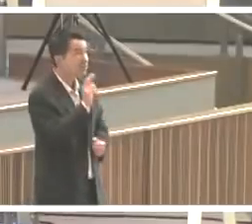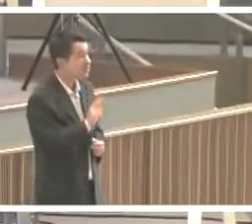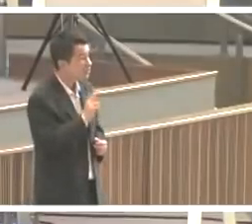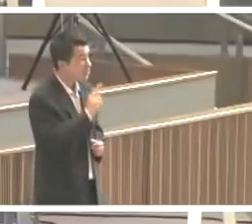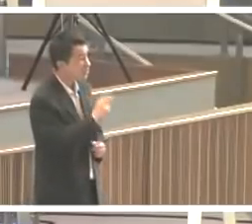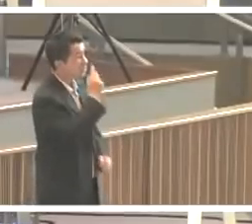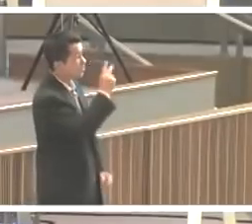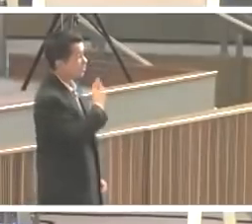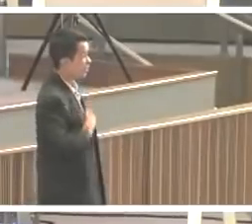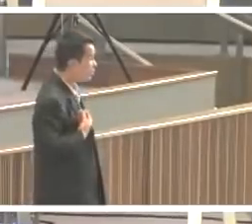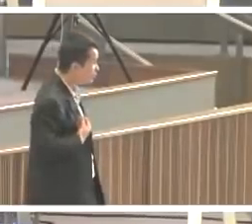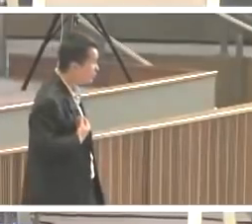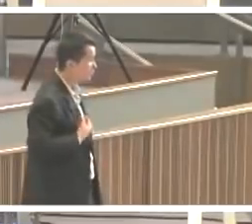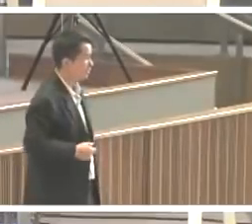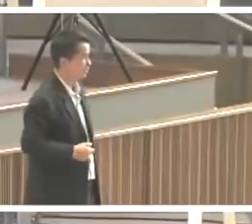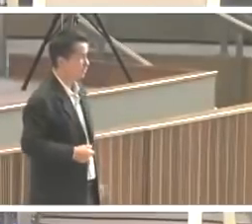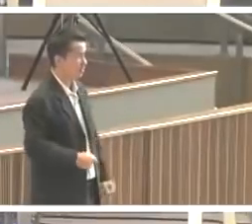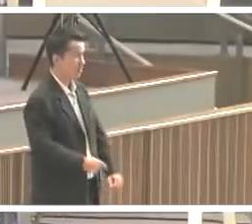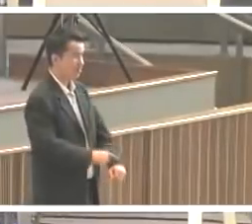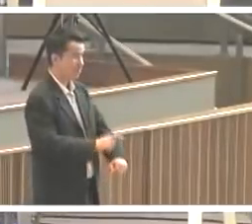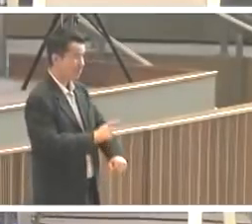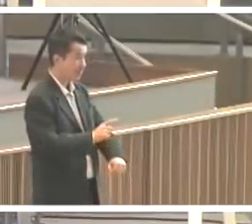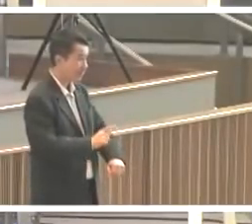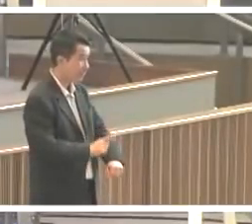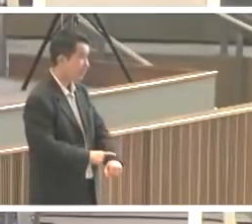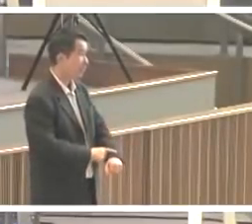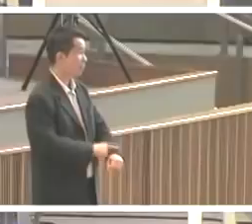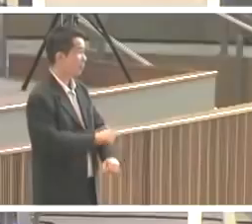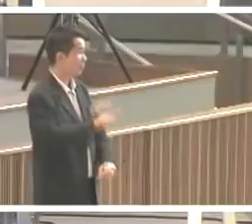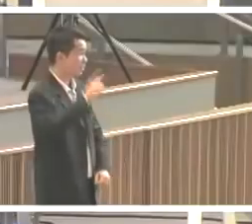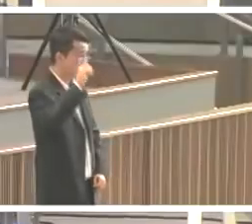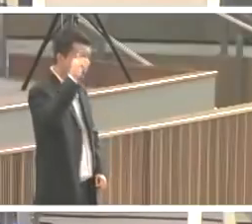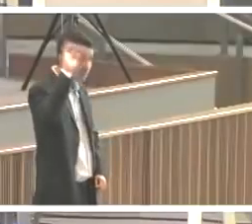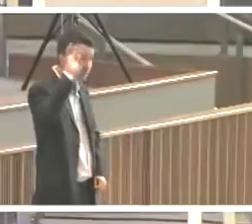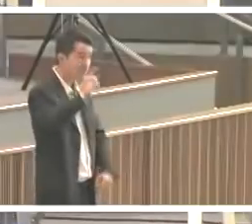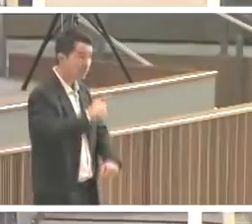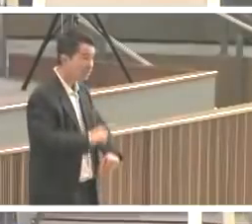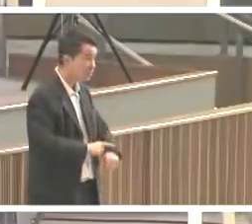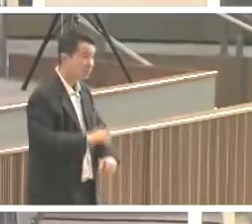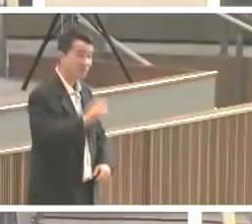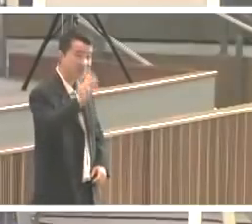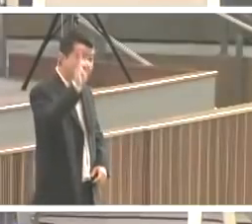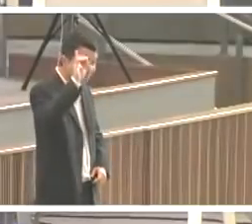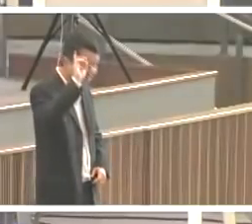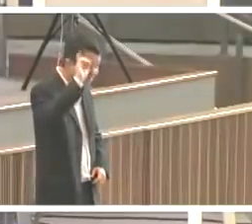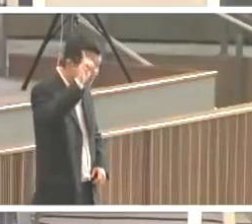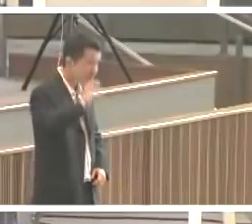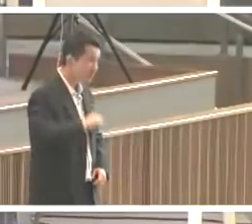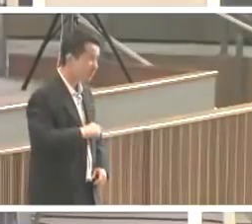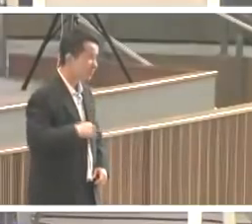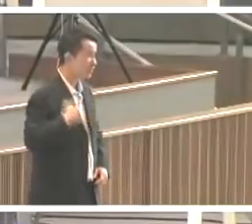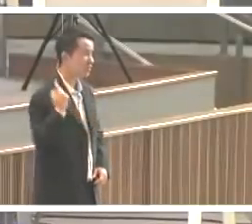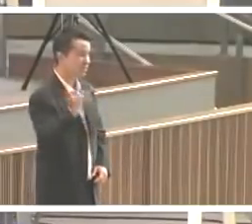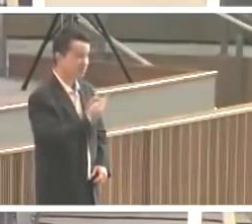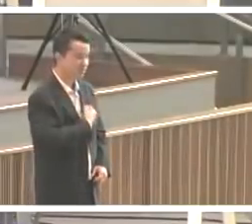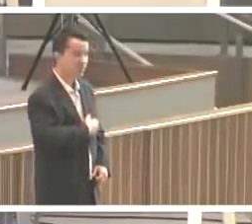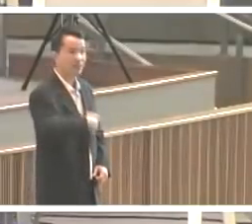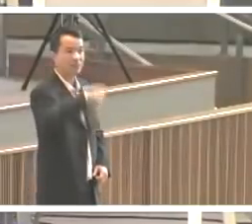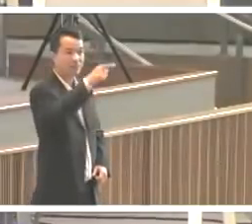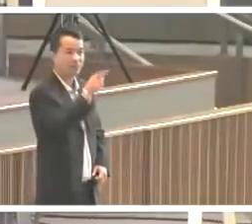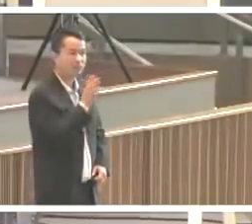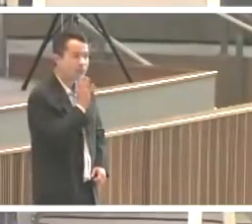você. E no tempo dele, dentro do nosso tempo, a gente faz diferença nessa